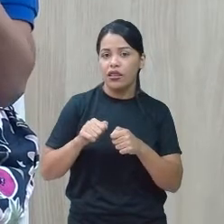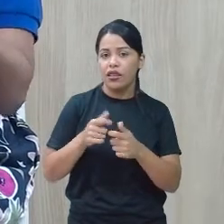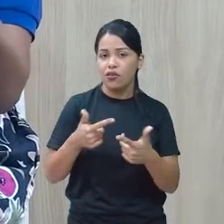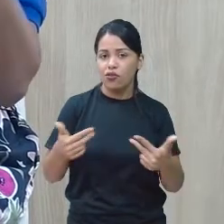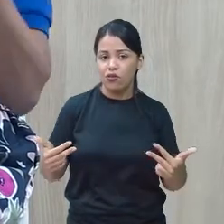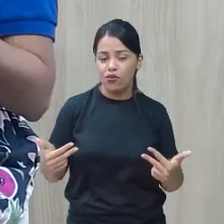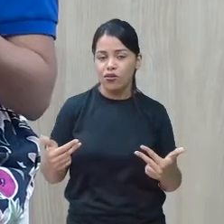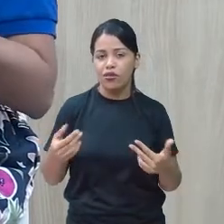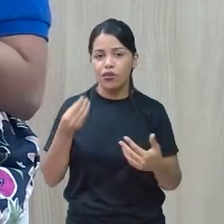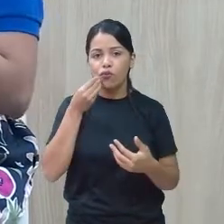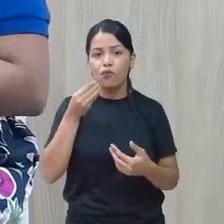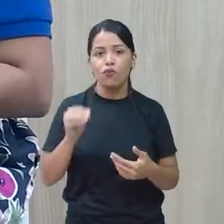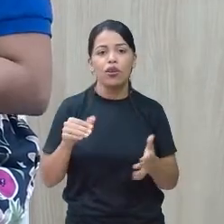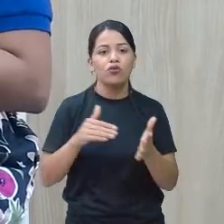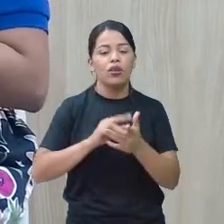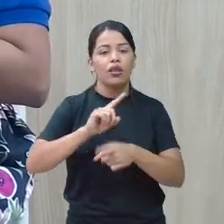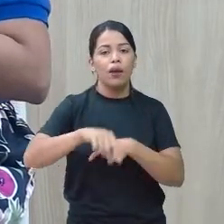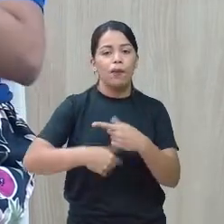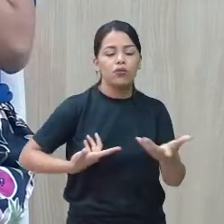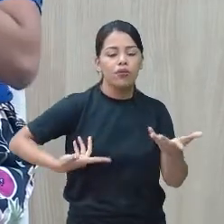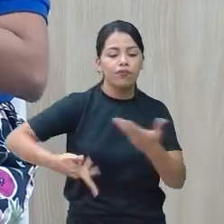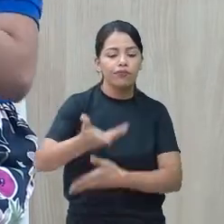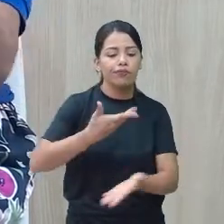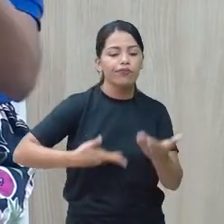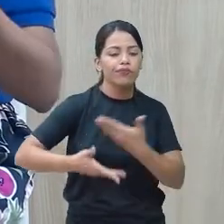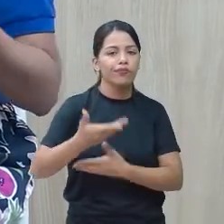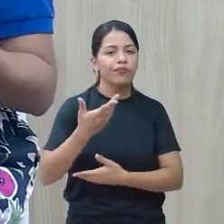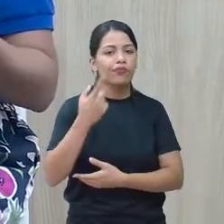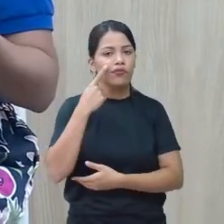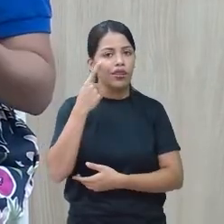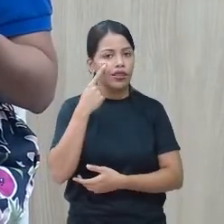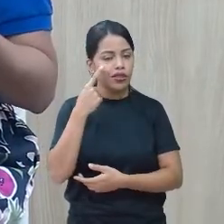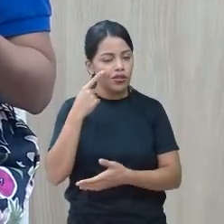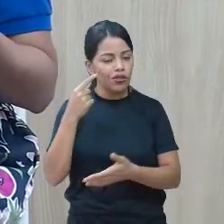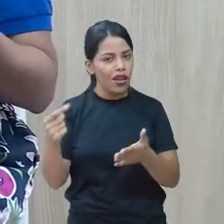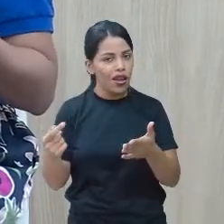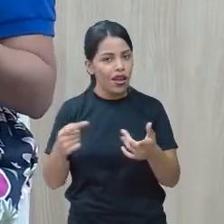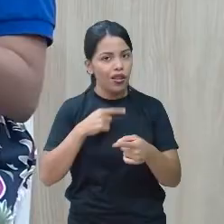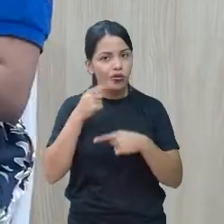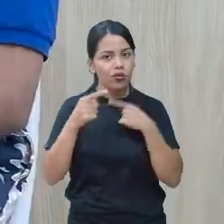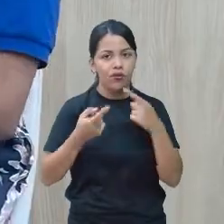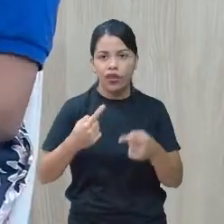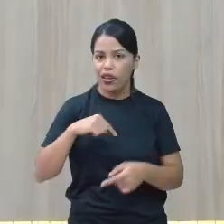beijo. Até a próxima. Interajam, gente. Tirem dúvidas. A gente não morde, juro.